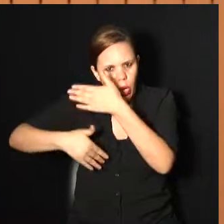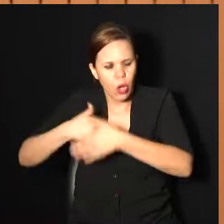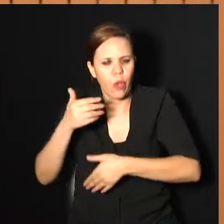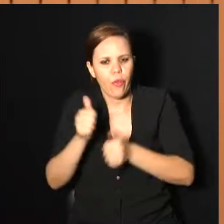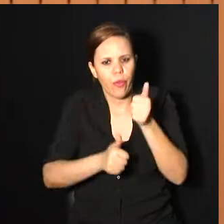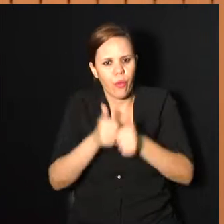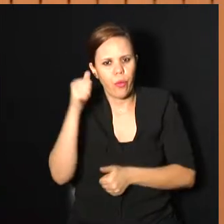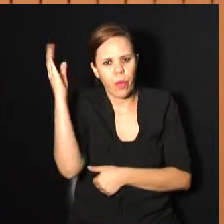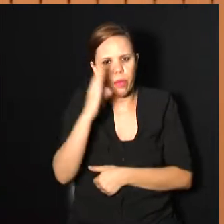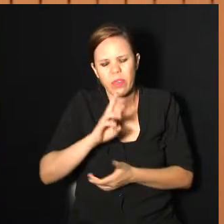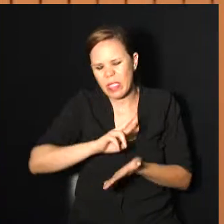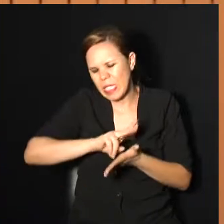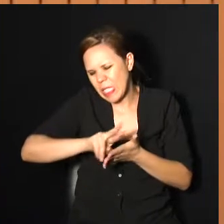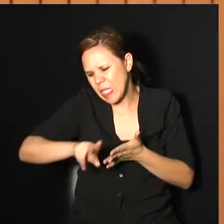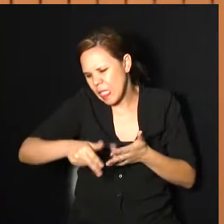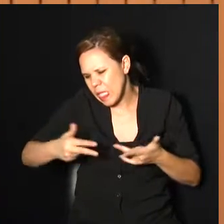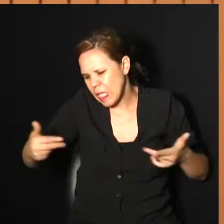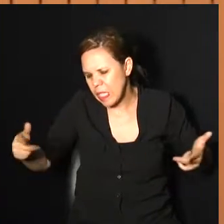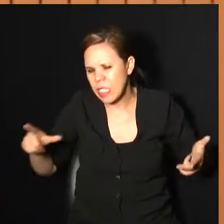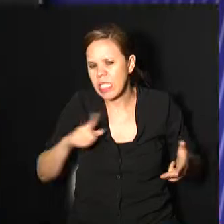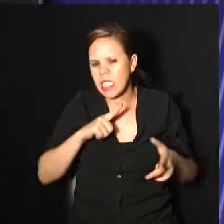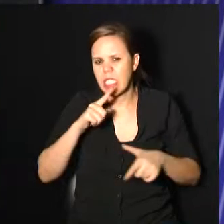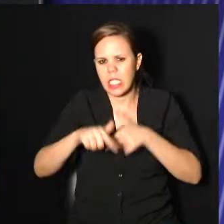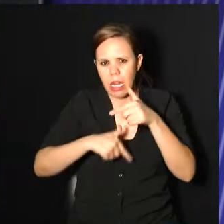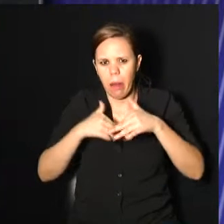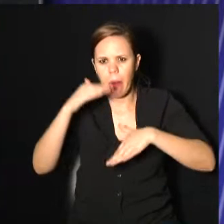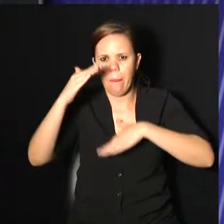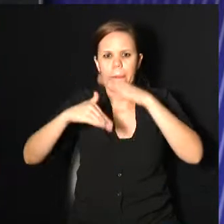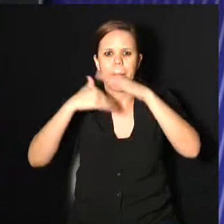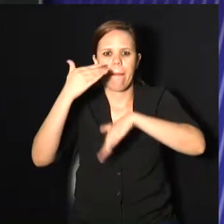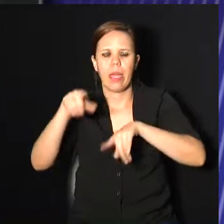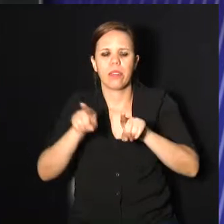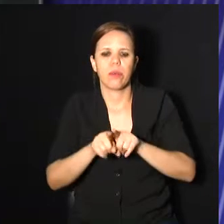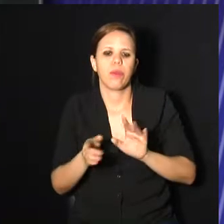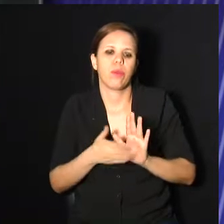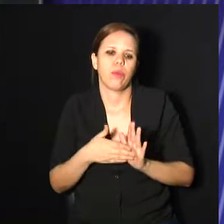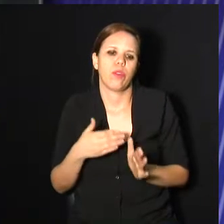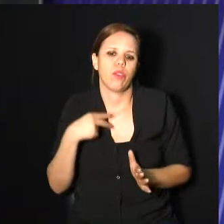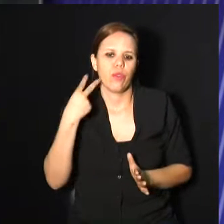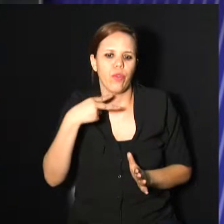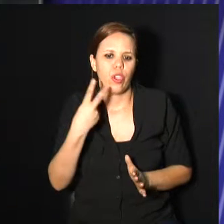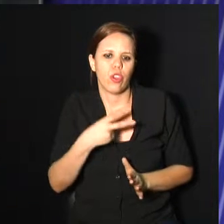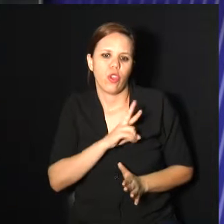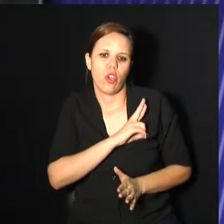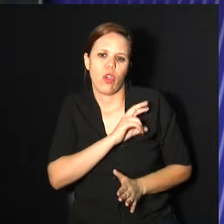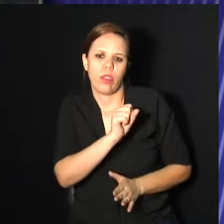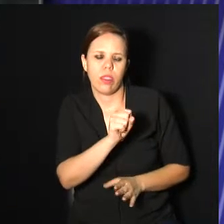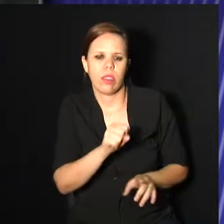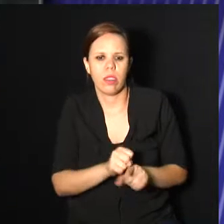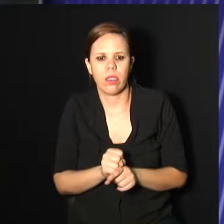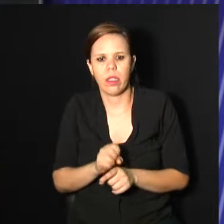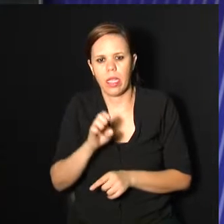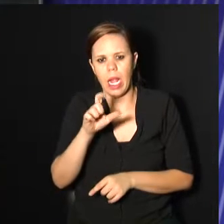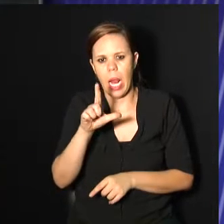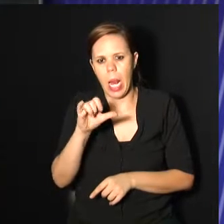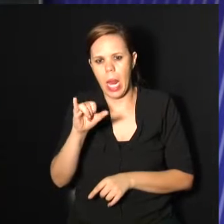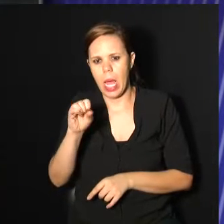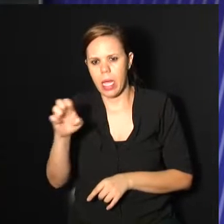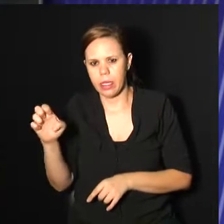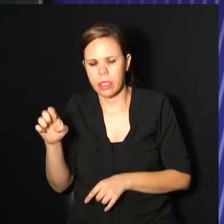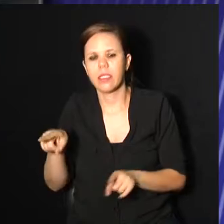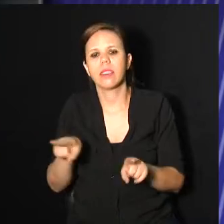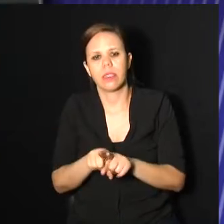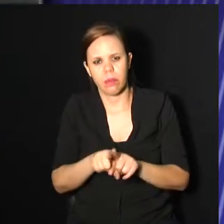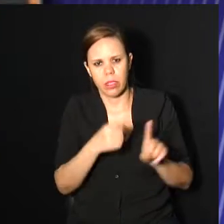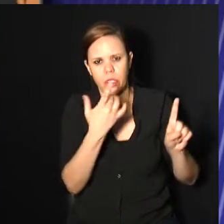Brasil, entre outras atividades que ele desenvolve. Por proposição do vereador Luiz Rossini, Elaine Cristina Villalba de Moraes